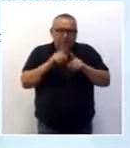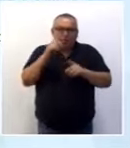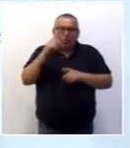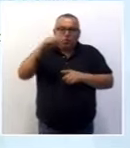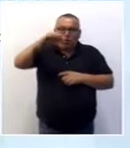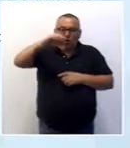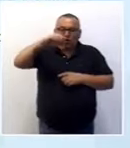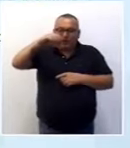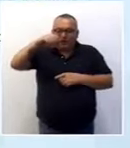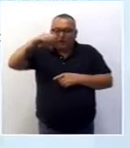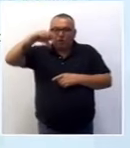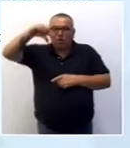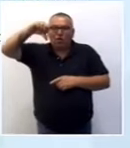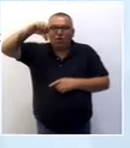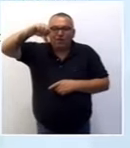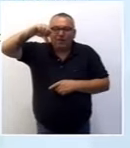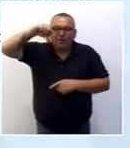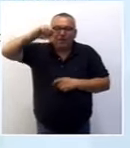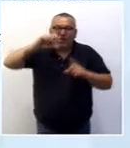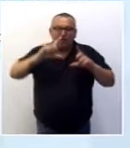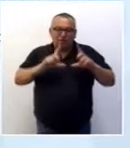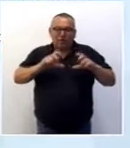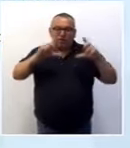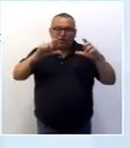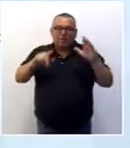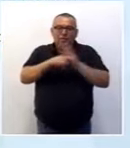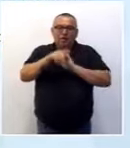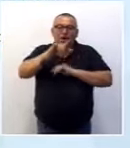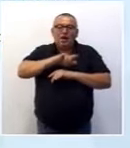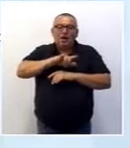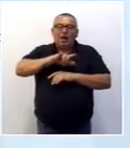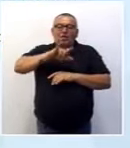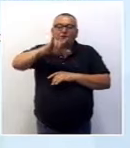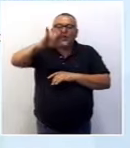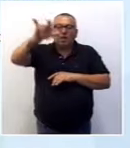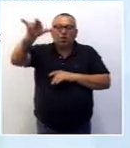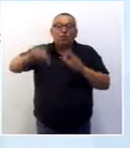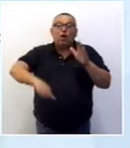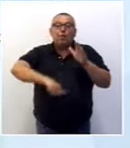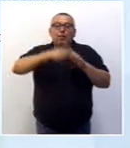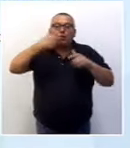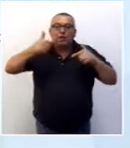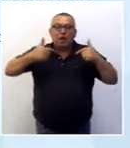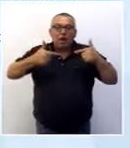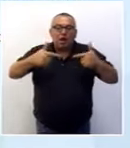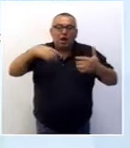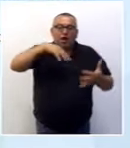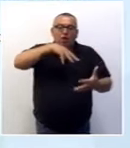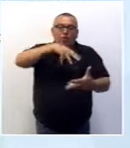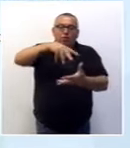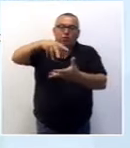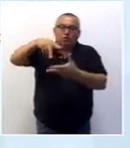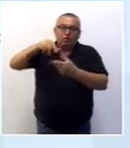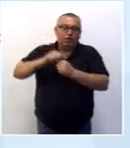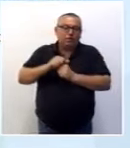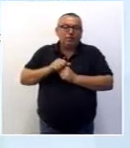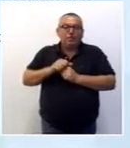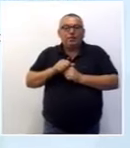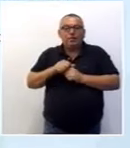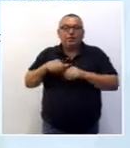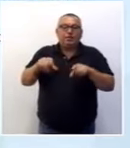início fotografias tomadas de aviões, né, na Primeira Guerra Mundial, e o seu uso se intensificou